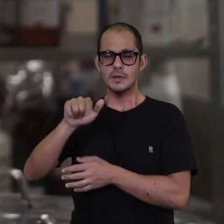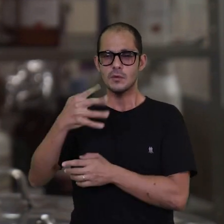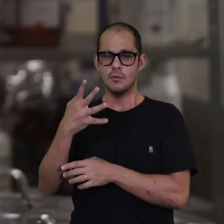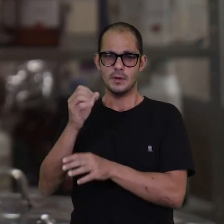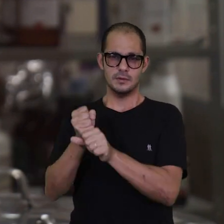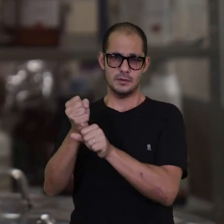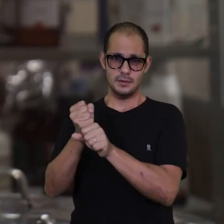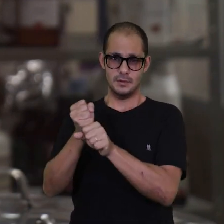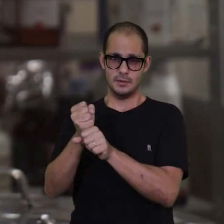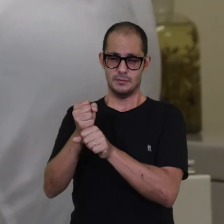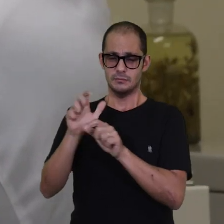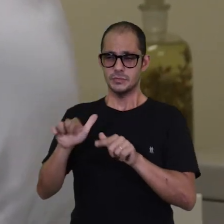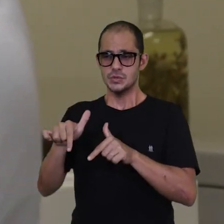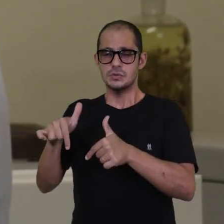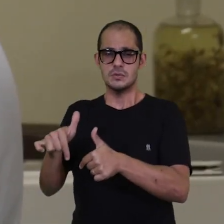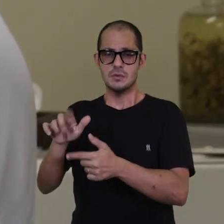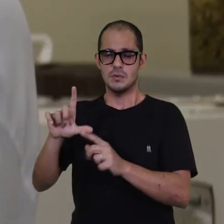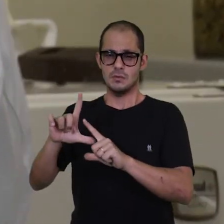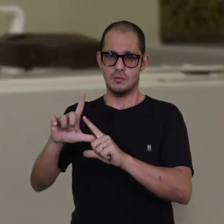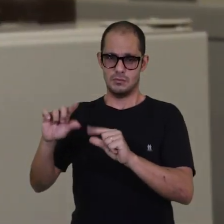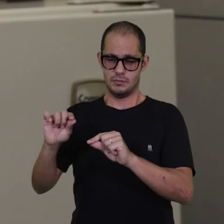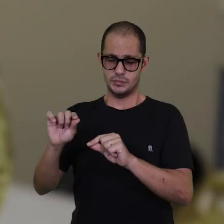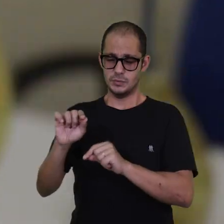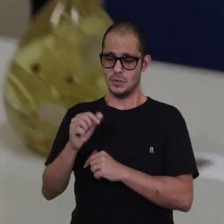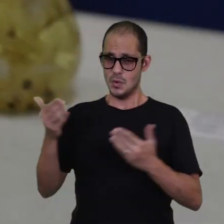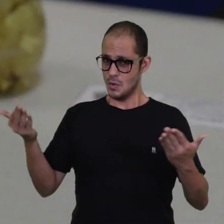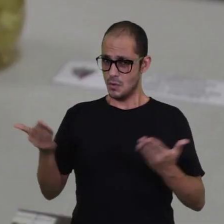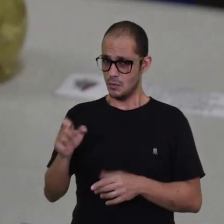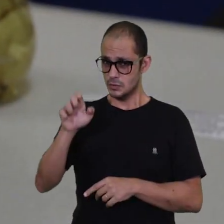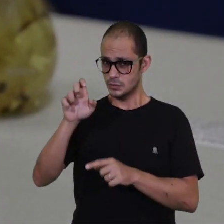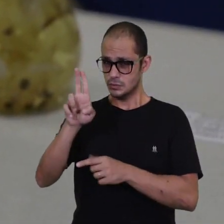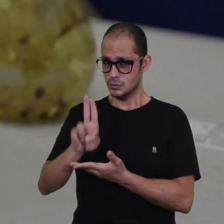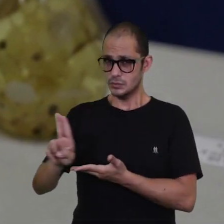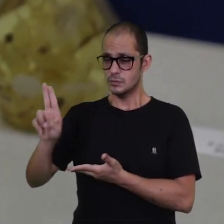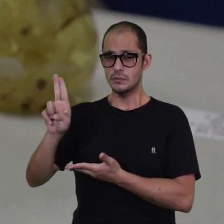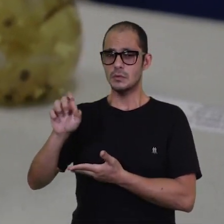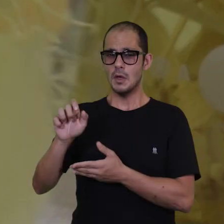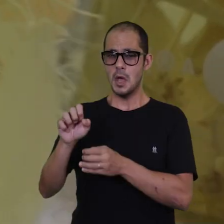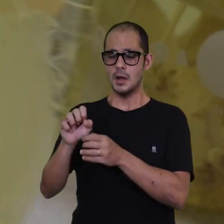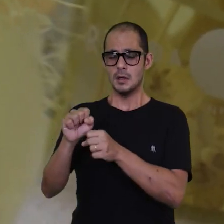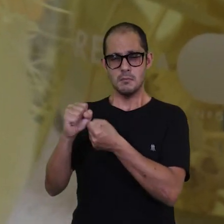da universidade, né? Vocês são 40 anos dedicados à universidade. Eu acho que a universidade hoje,